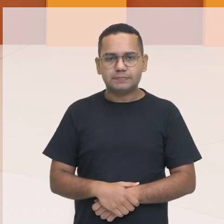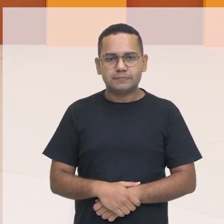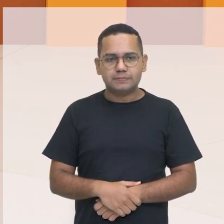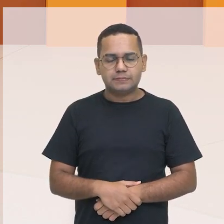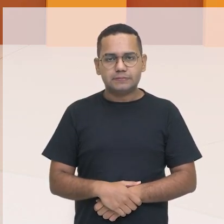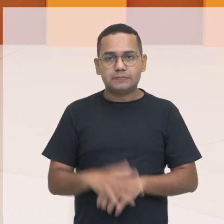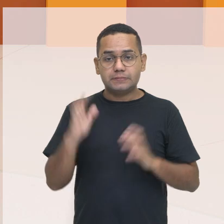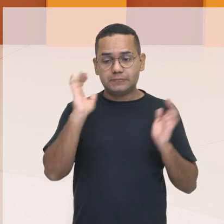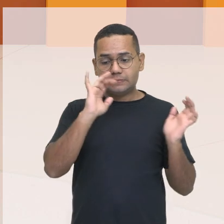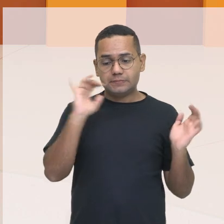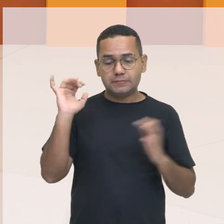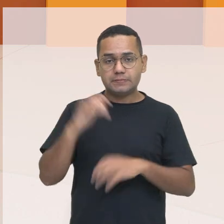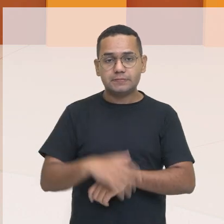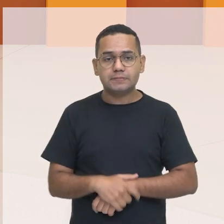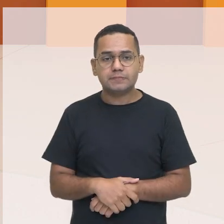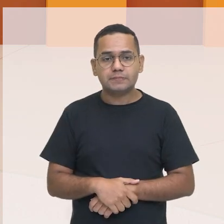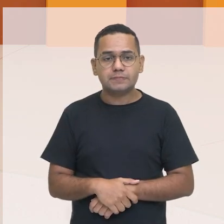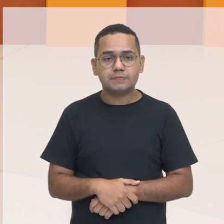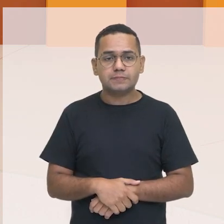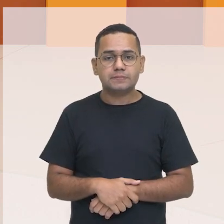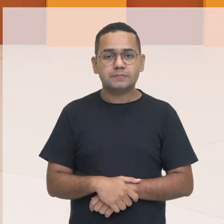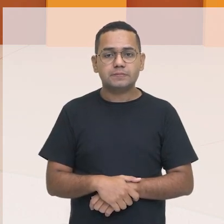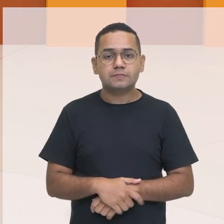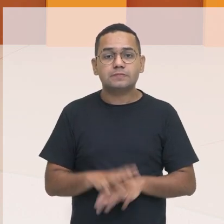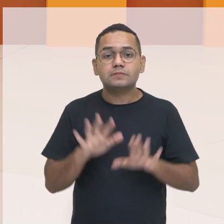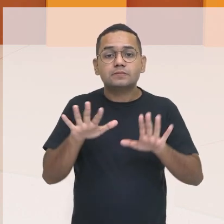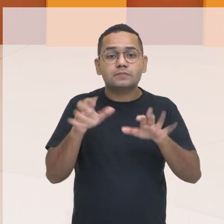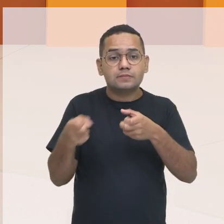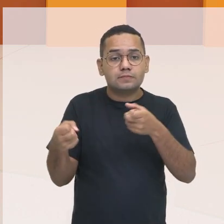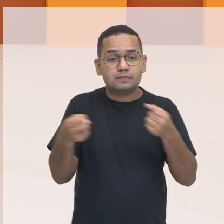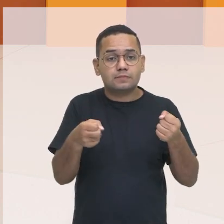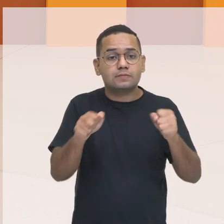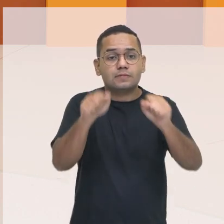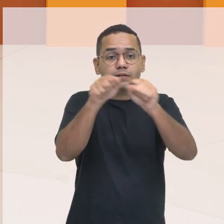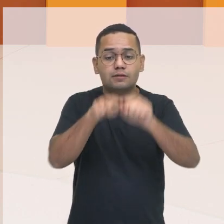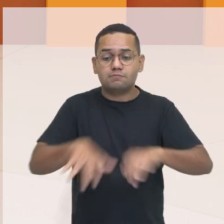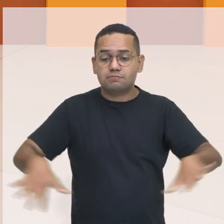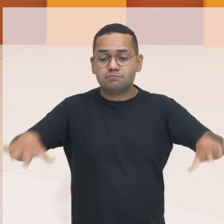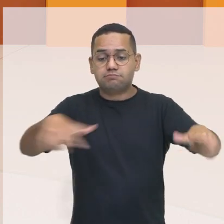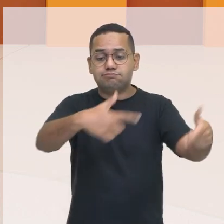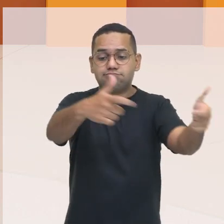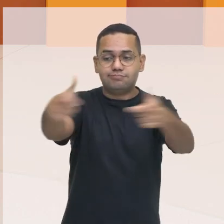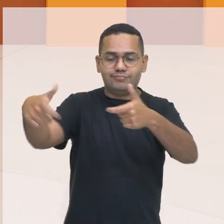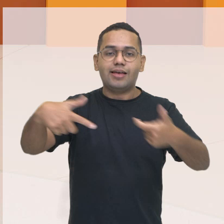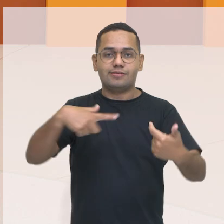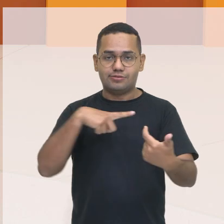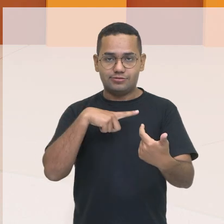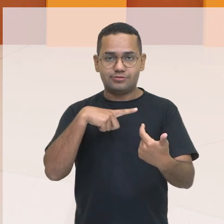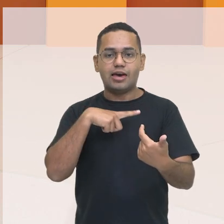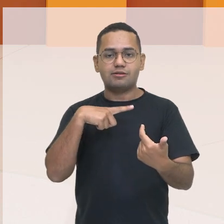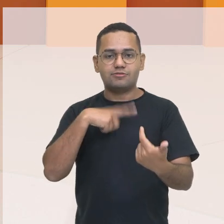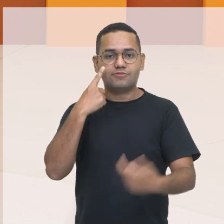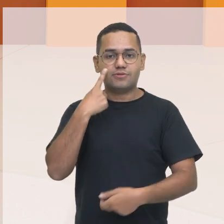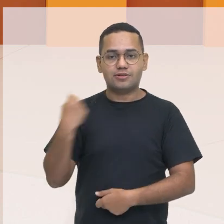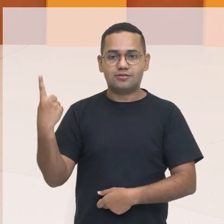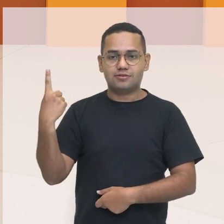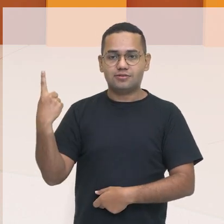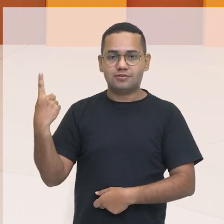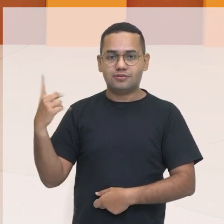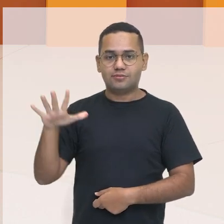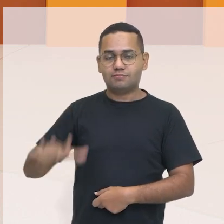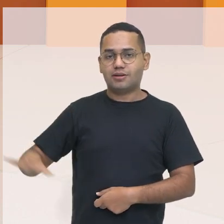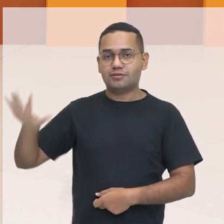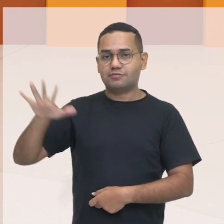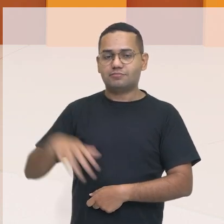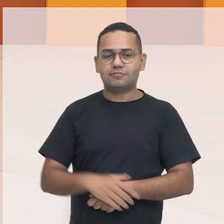gente, olha, o poder está o quê? Disseminado em todos os lugares. Olha só a imagem ali,